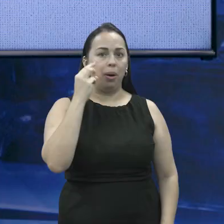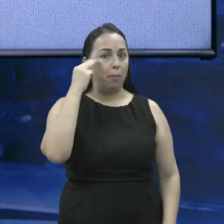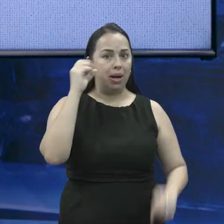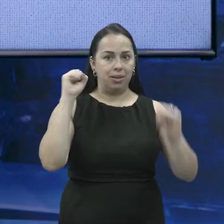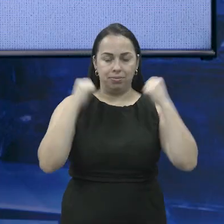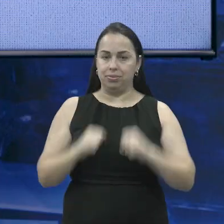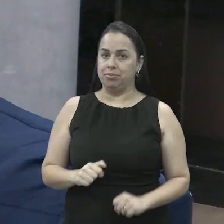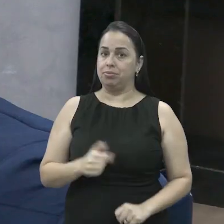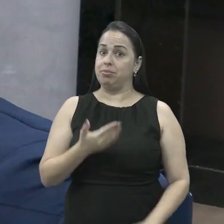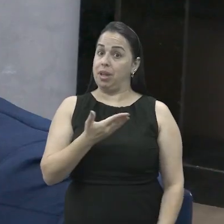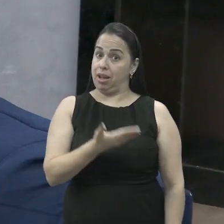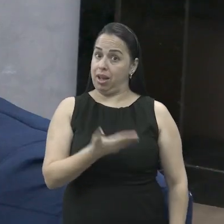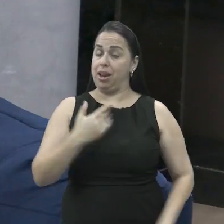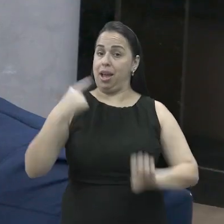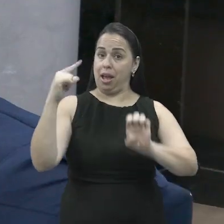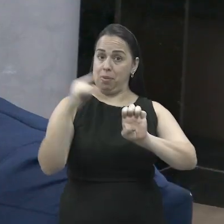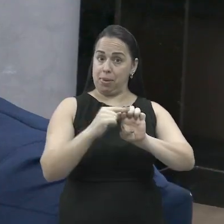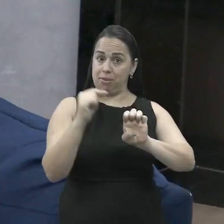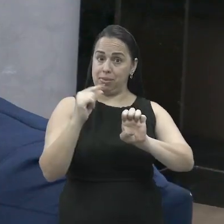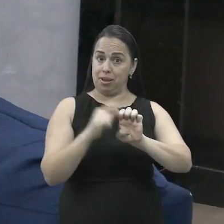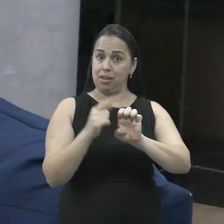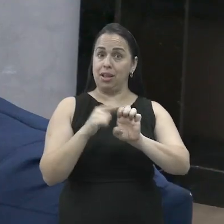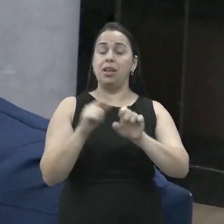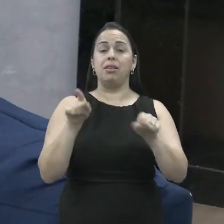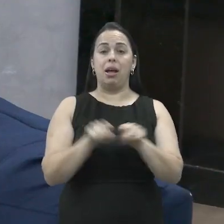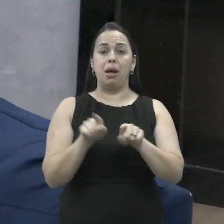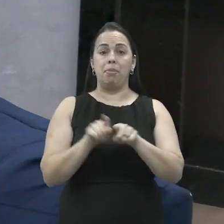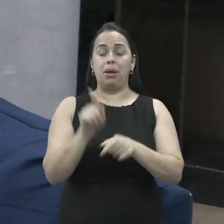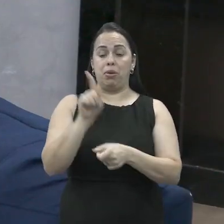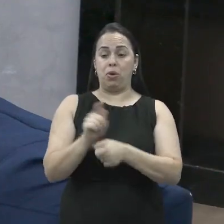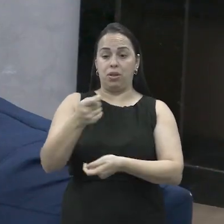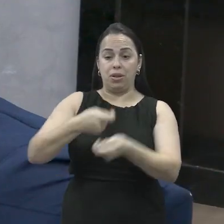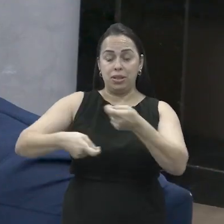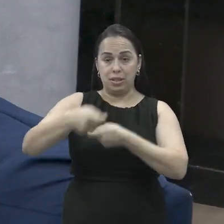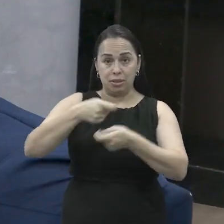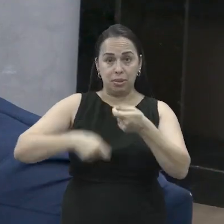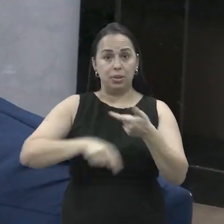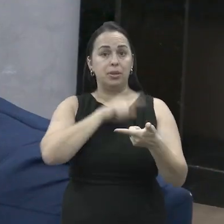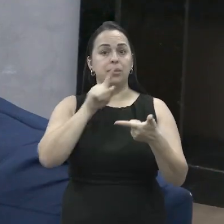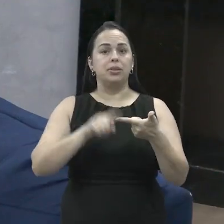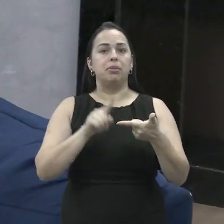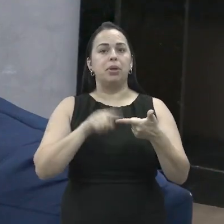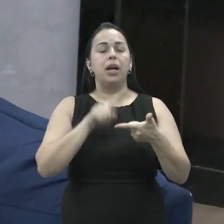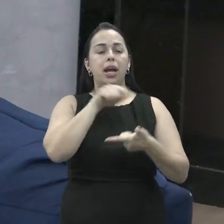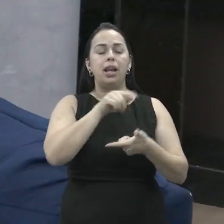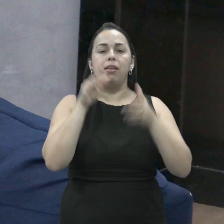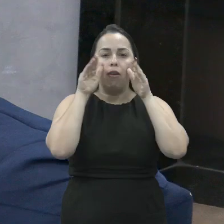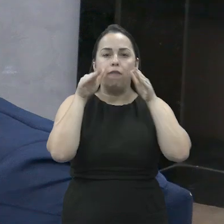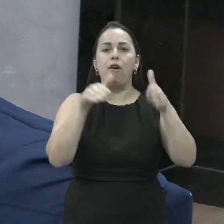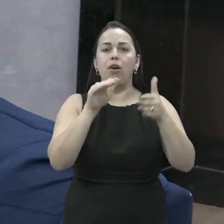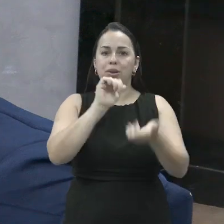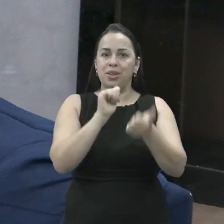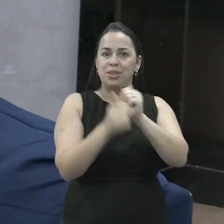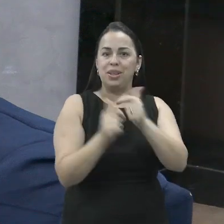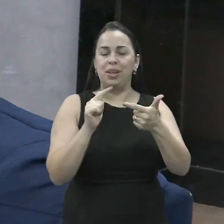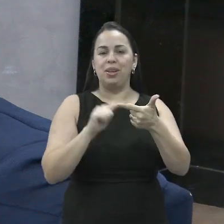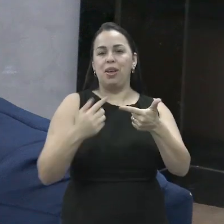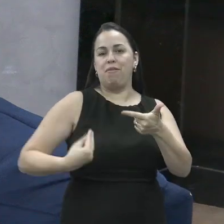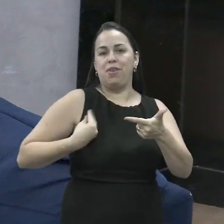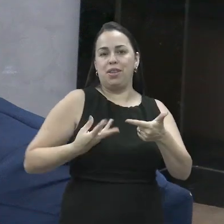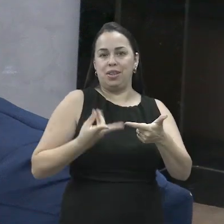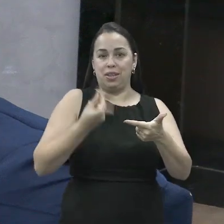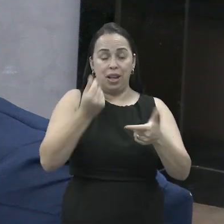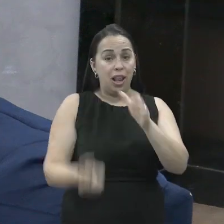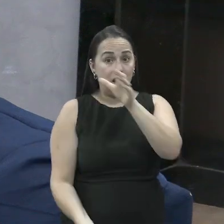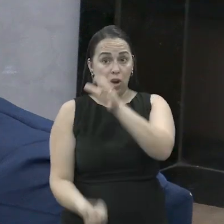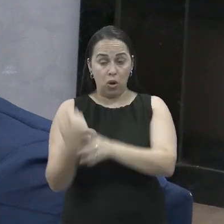da Academia. Empresário e gestor público, suas principais bandeiras são o esporte, saúde e qualidade de vida.